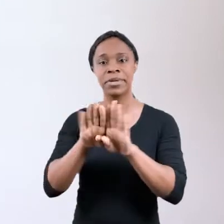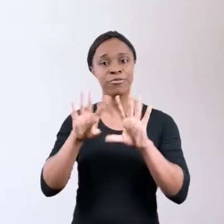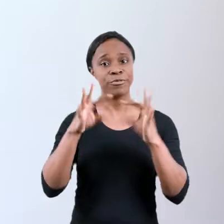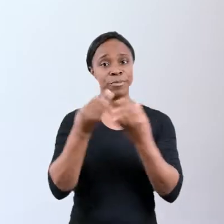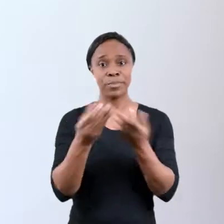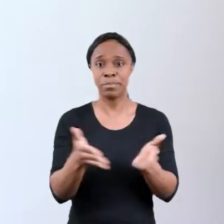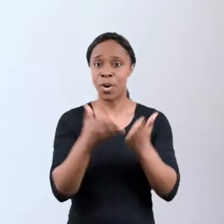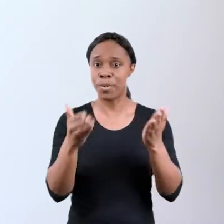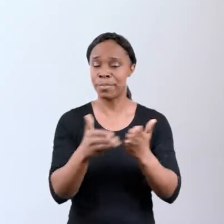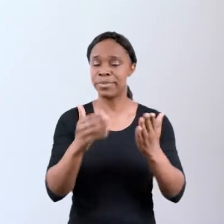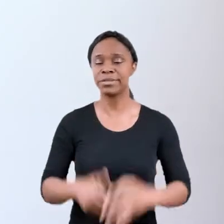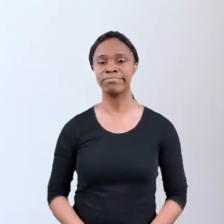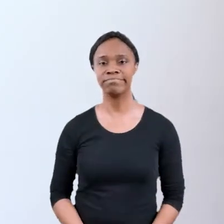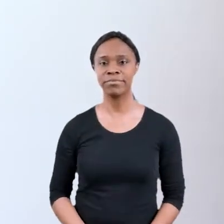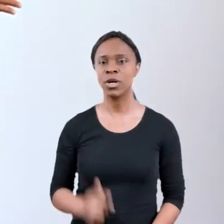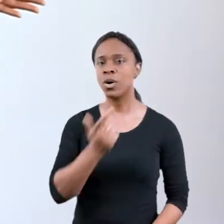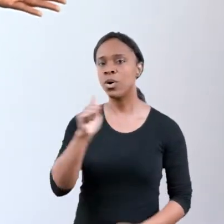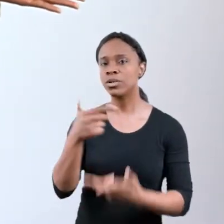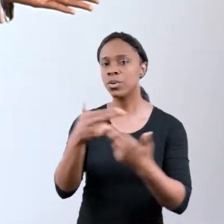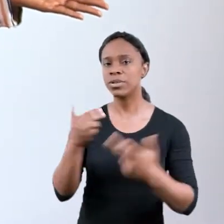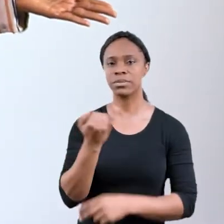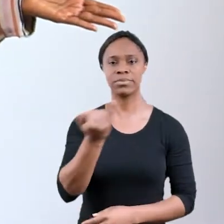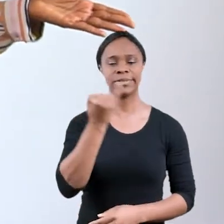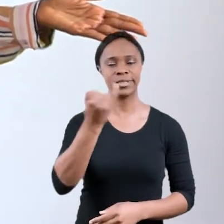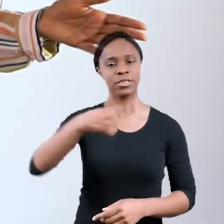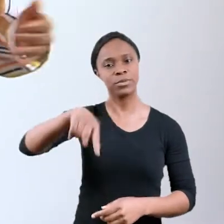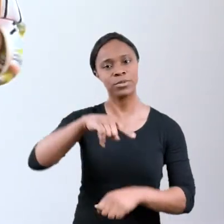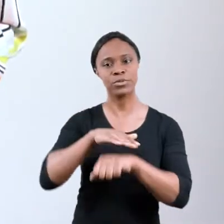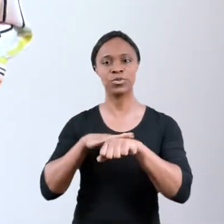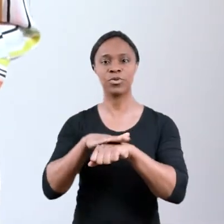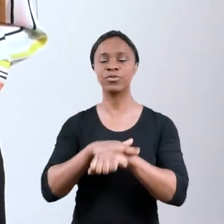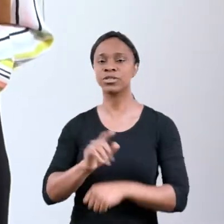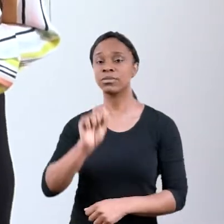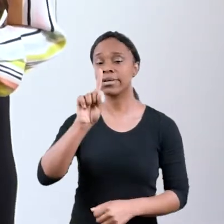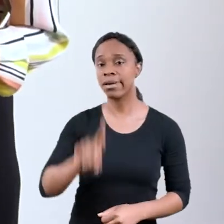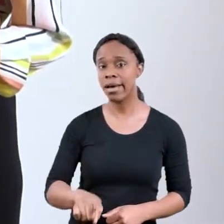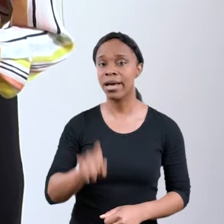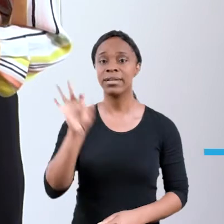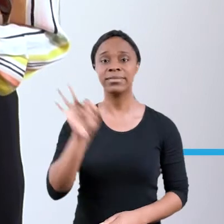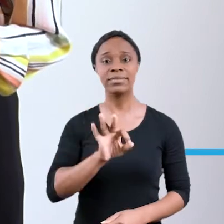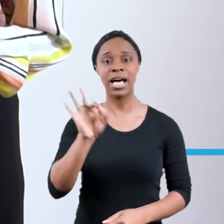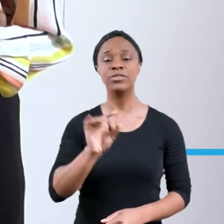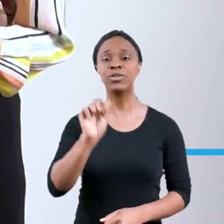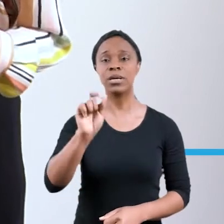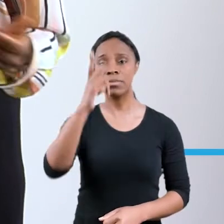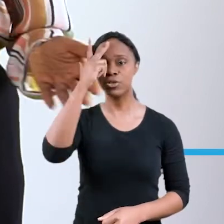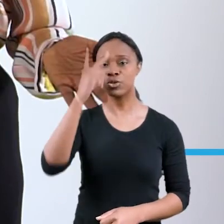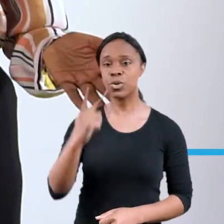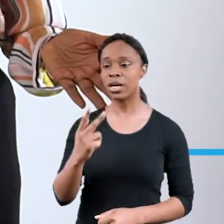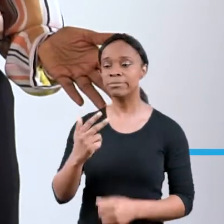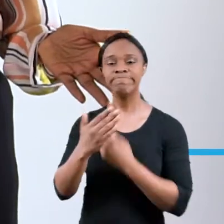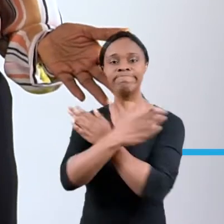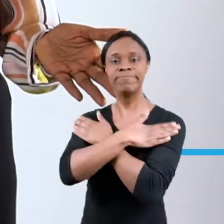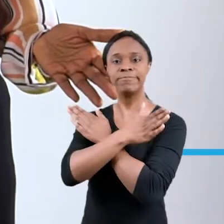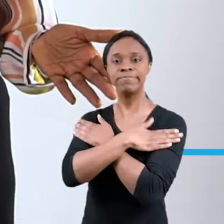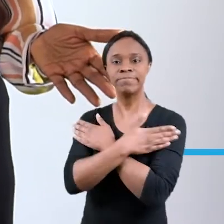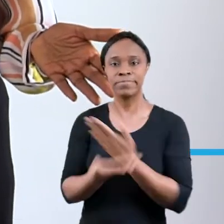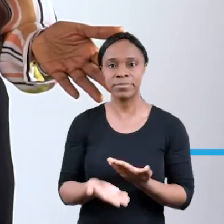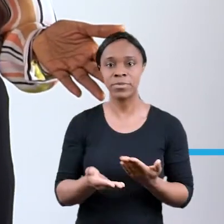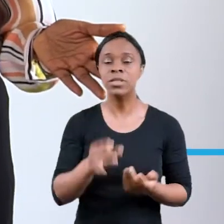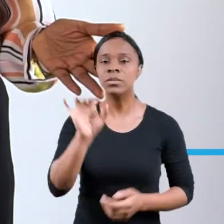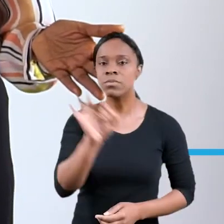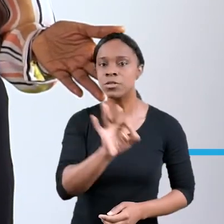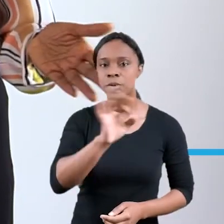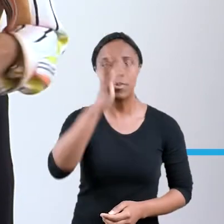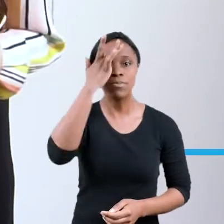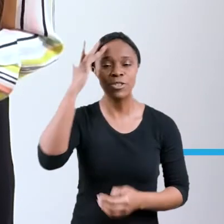pobres. Outro indicador importante para a gente considerar é a taxa de desocupação. Ela mostra o percentual de